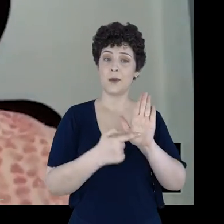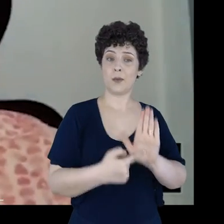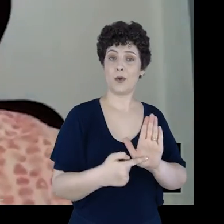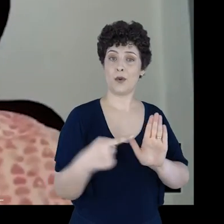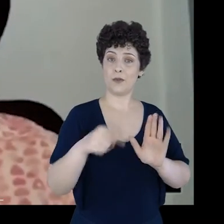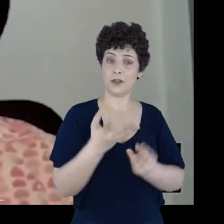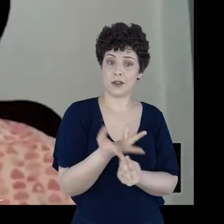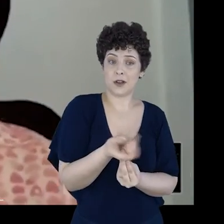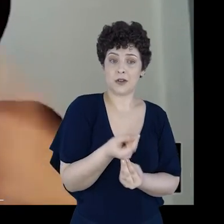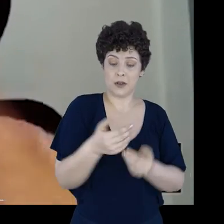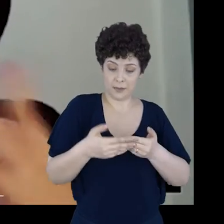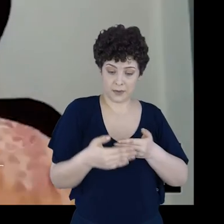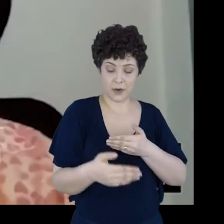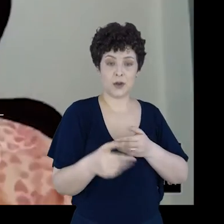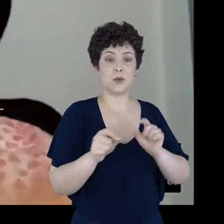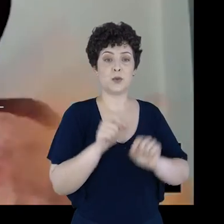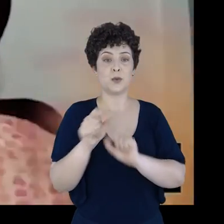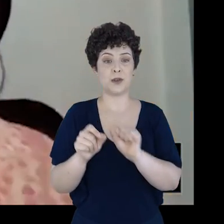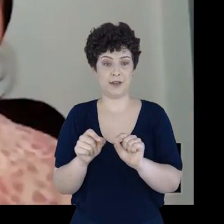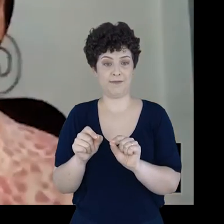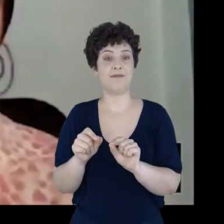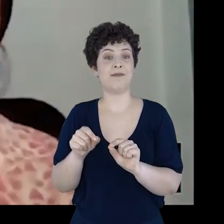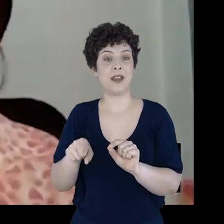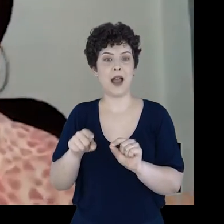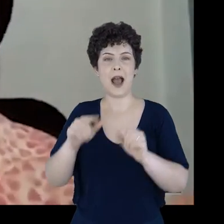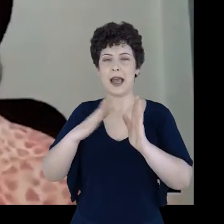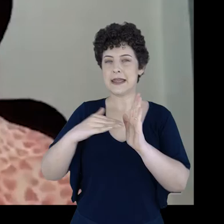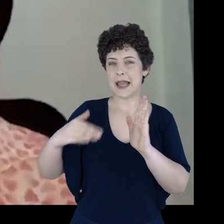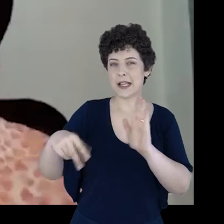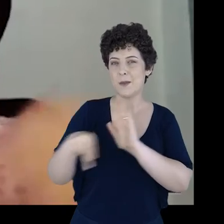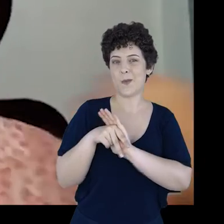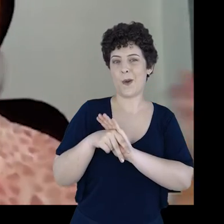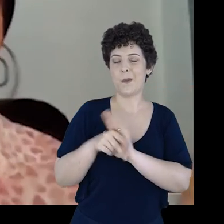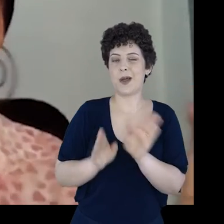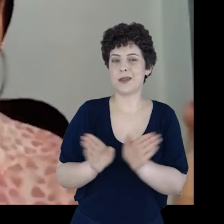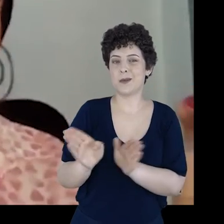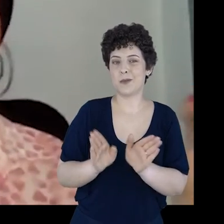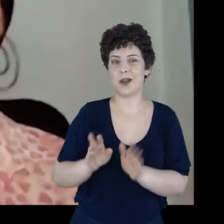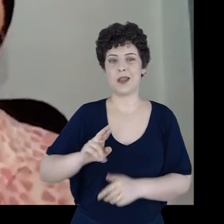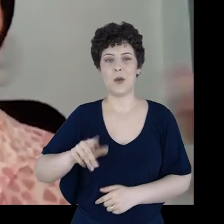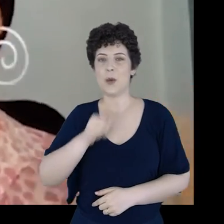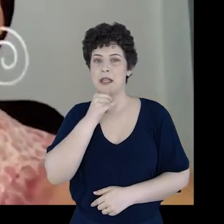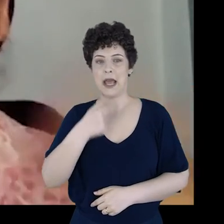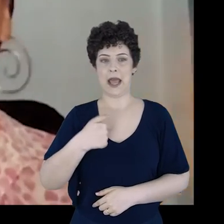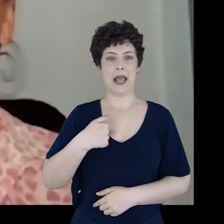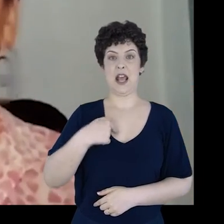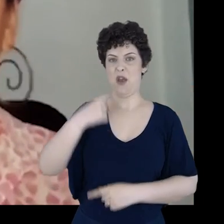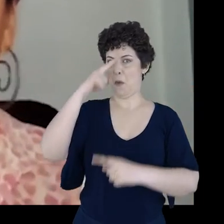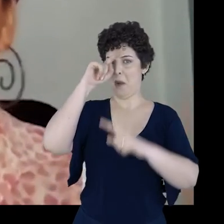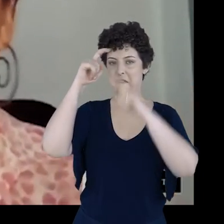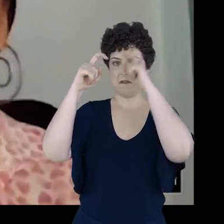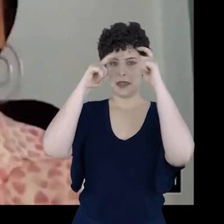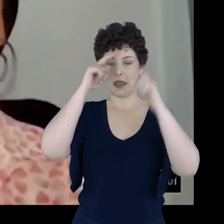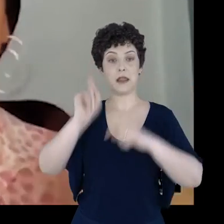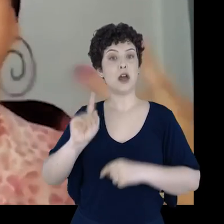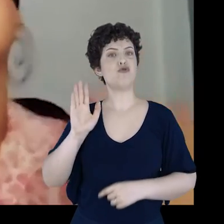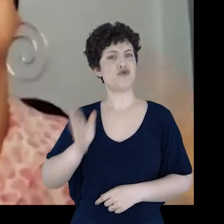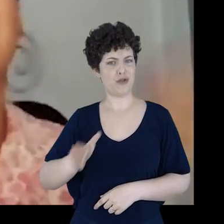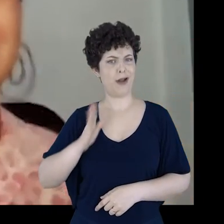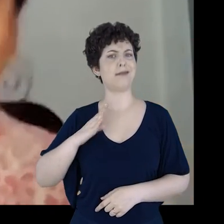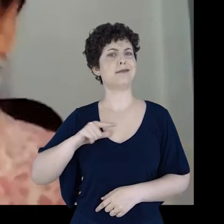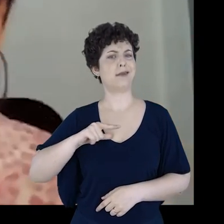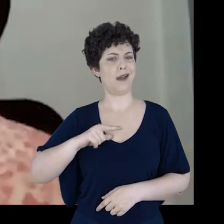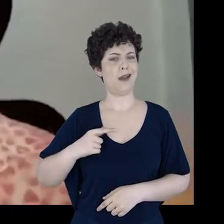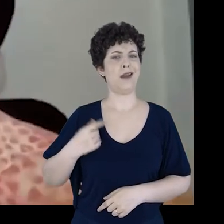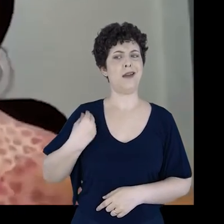vocês, a obra de vocês, a partir da estética da acessibilidade. Isso não é uma coisa que eu estou inventando, é uma